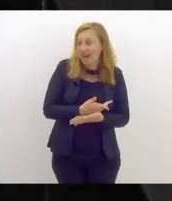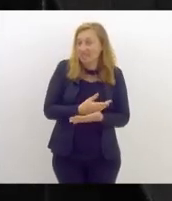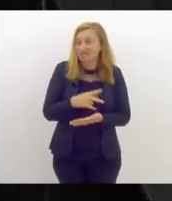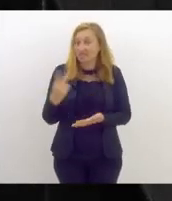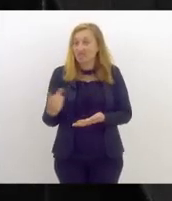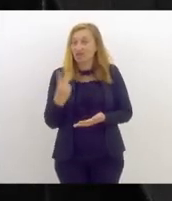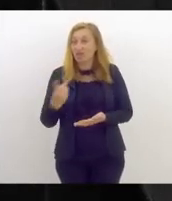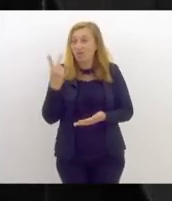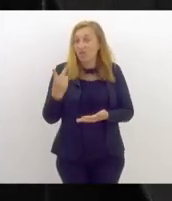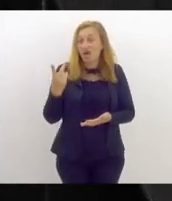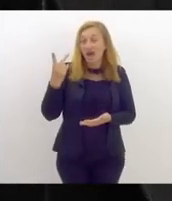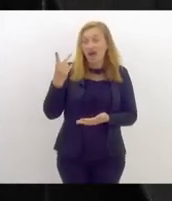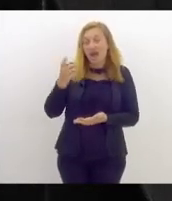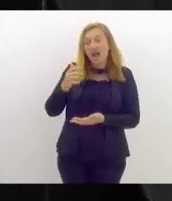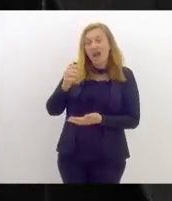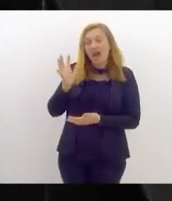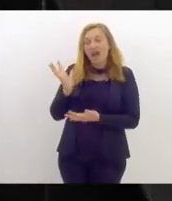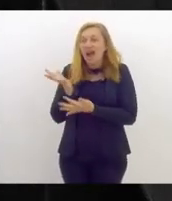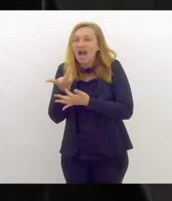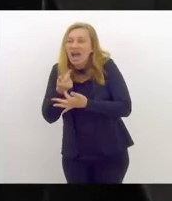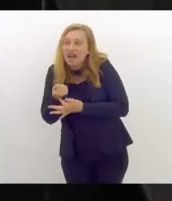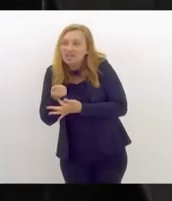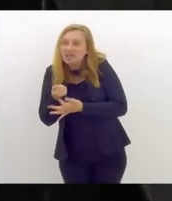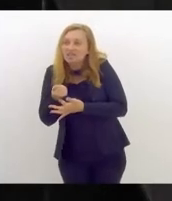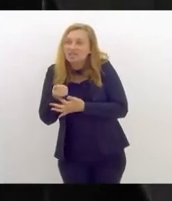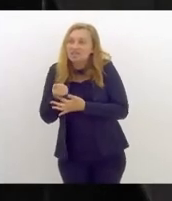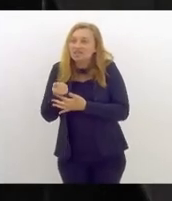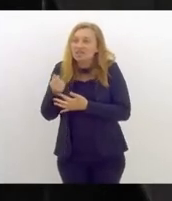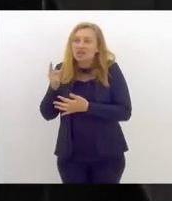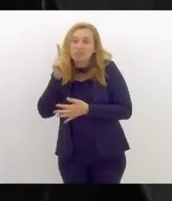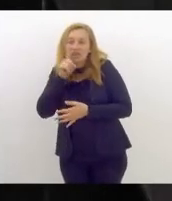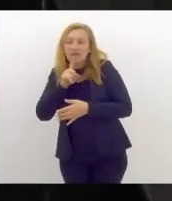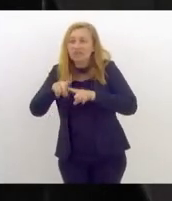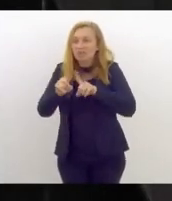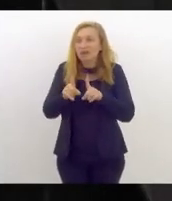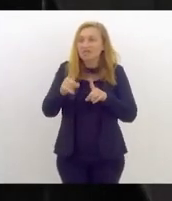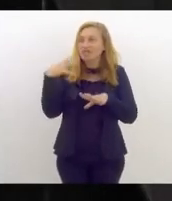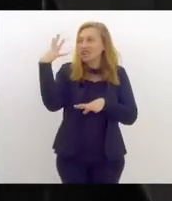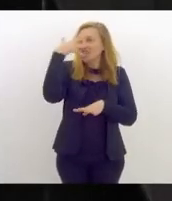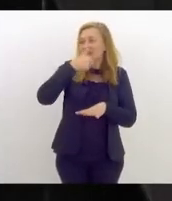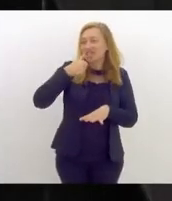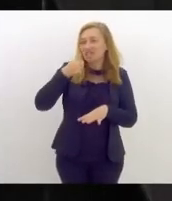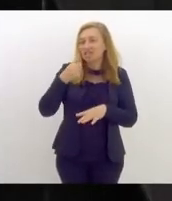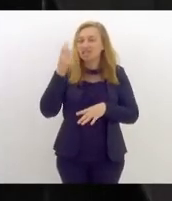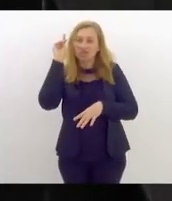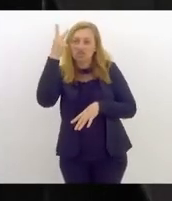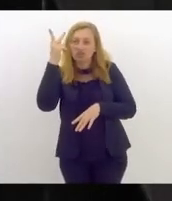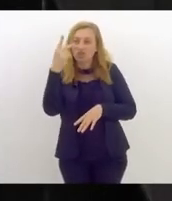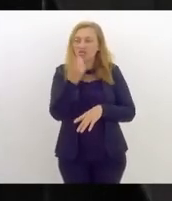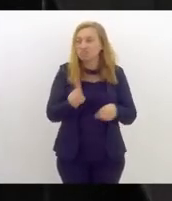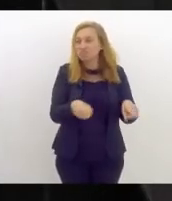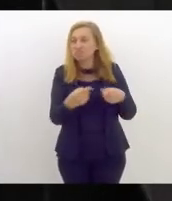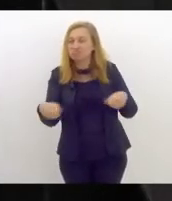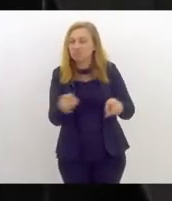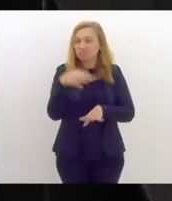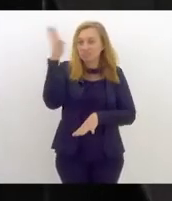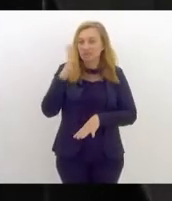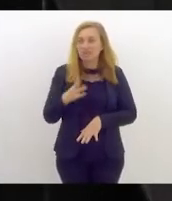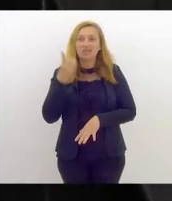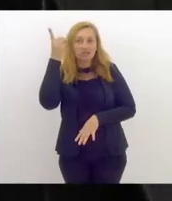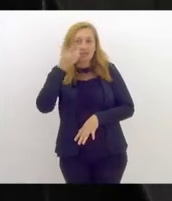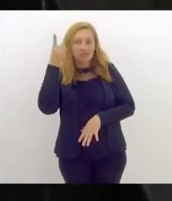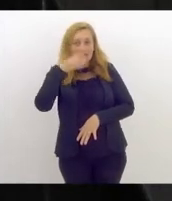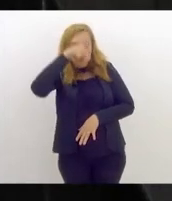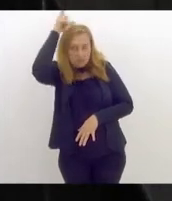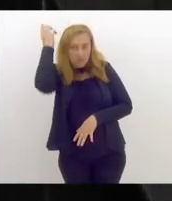artísticos americanos enfim mas tudo isso faz parte da história da Linda Rick história musical é brasileira Deputado Luiz Paulo quer fazer uma